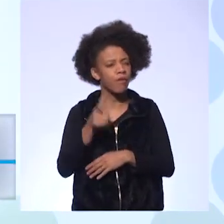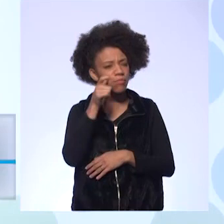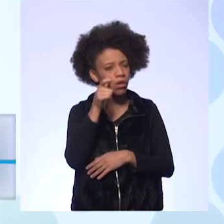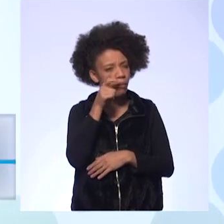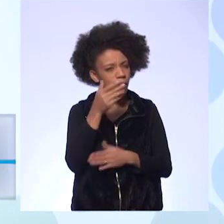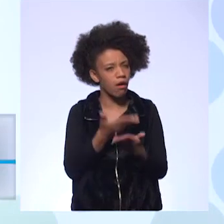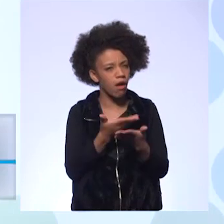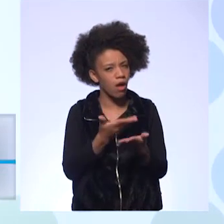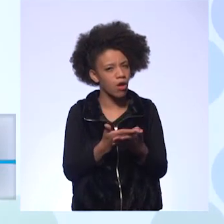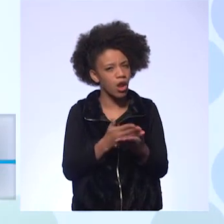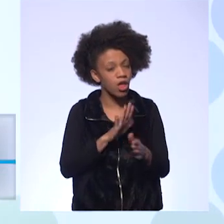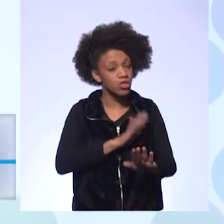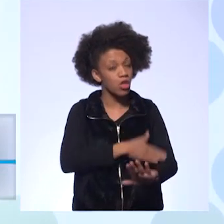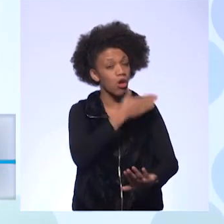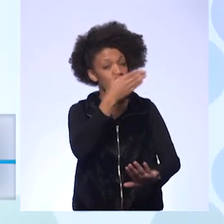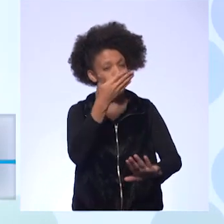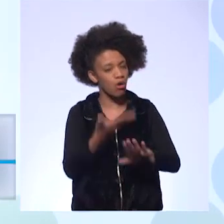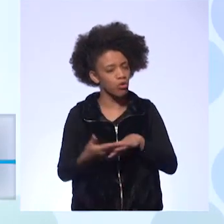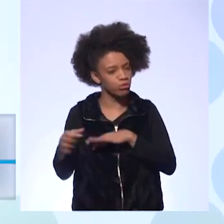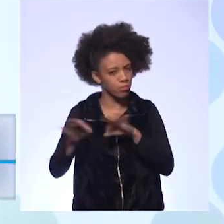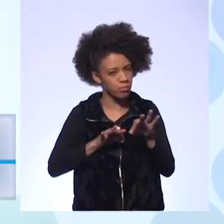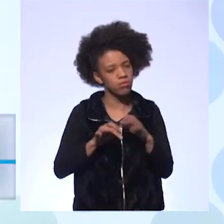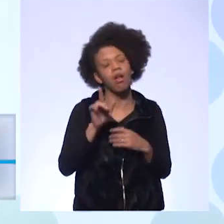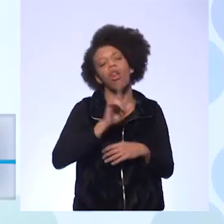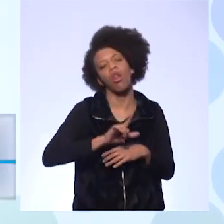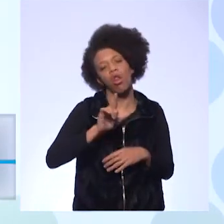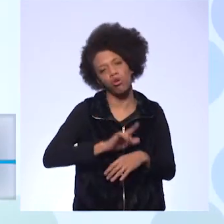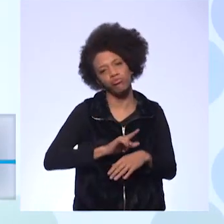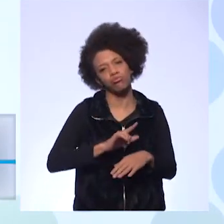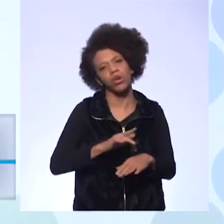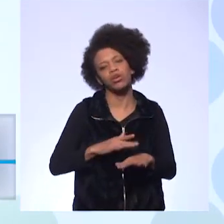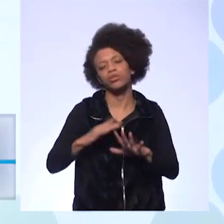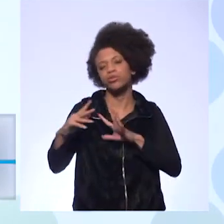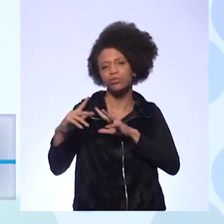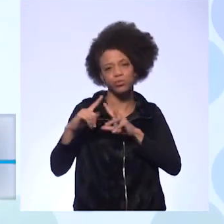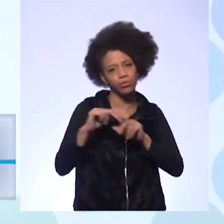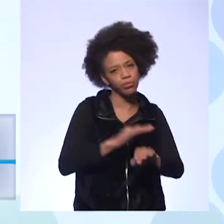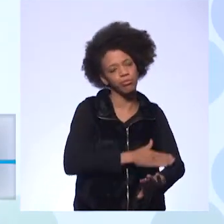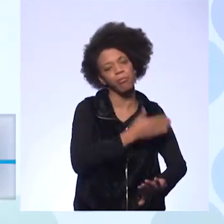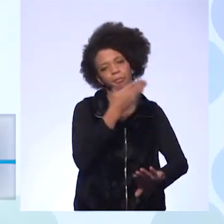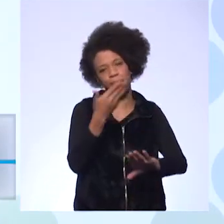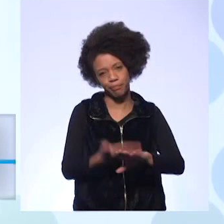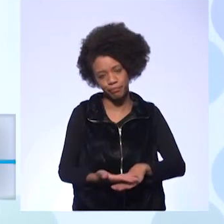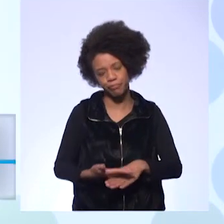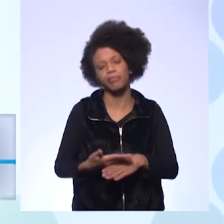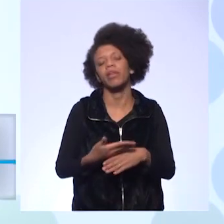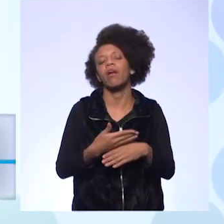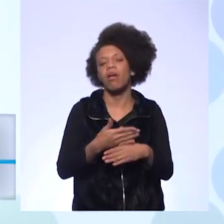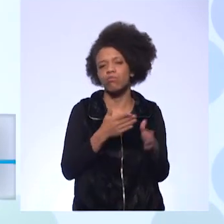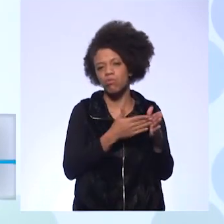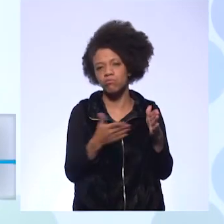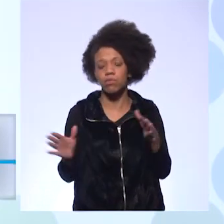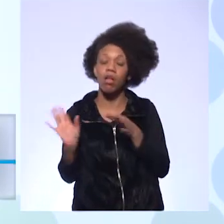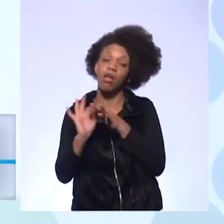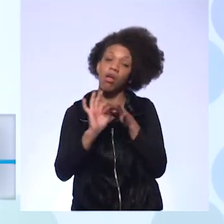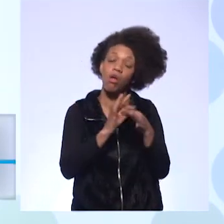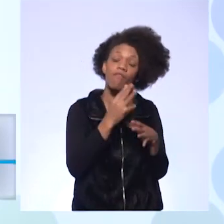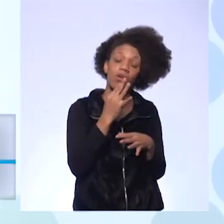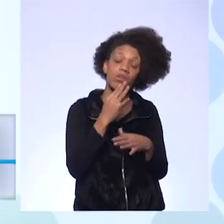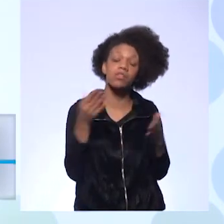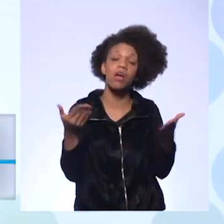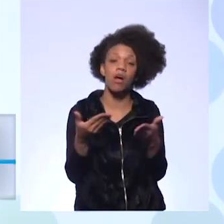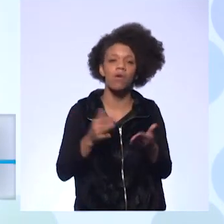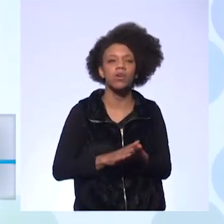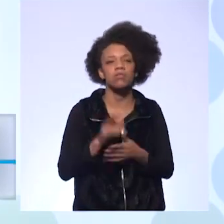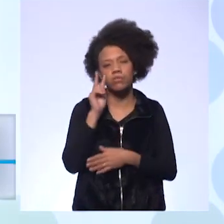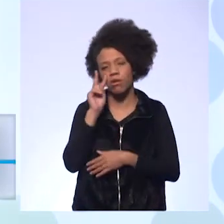aula de hoje todo esse processo. Claro que todo processo ocorre dentro de um contexto, esse contexto a gente vai conhecer agora. Então,